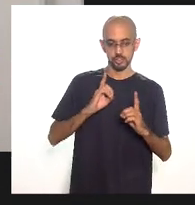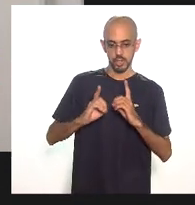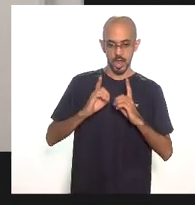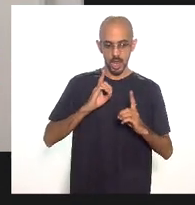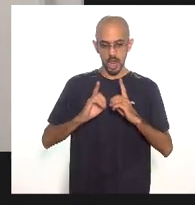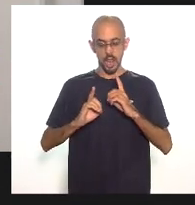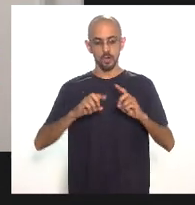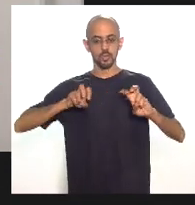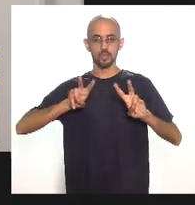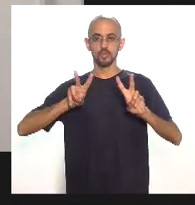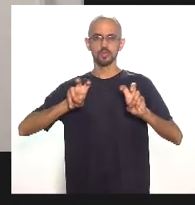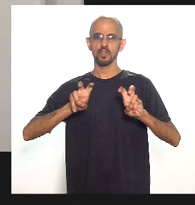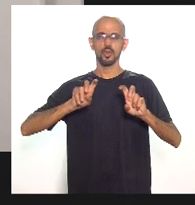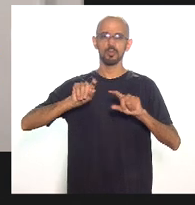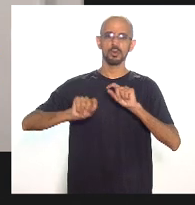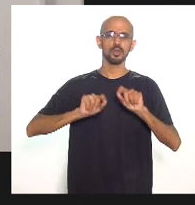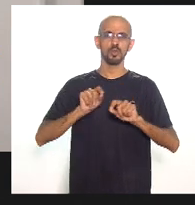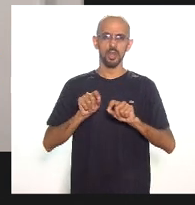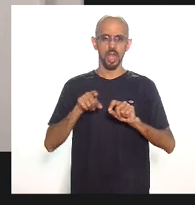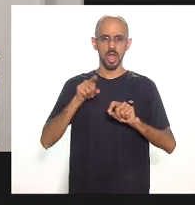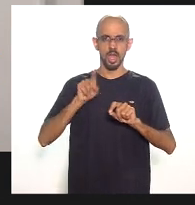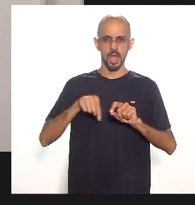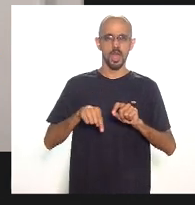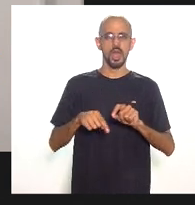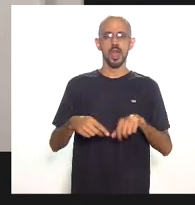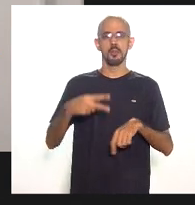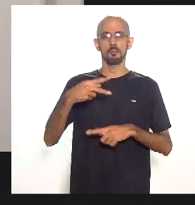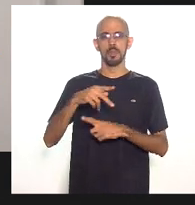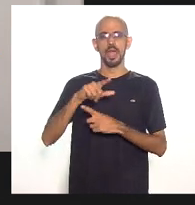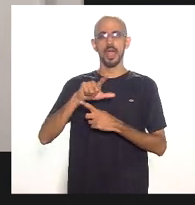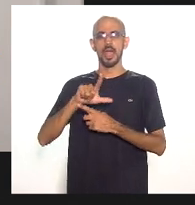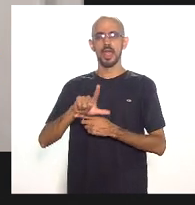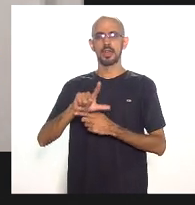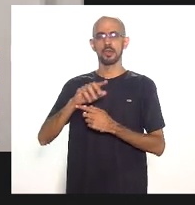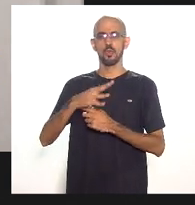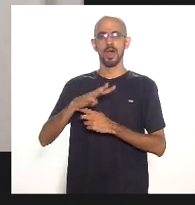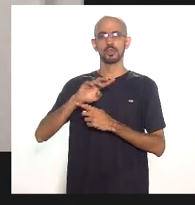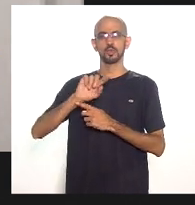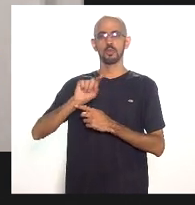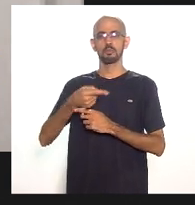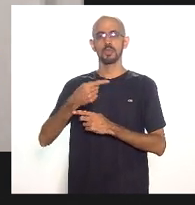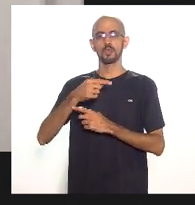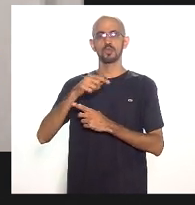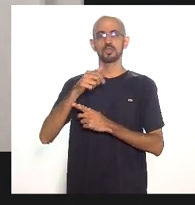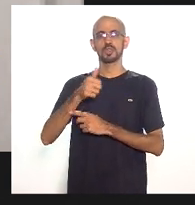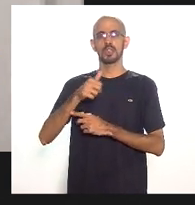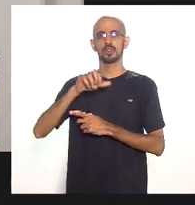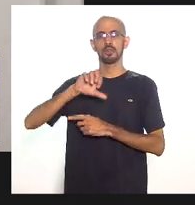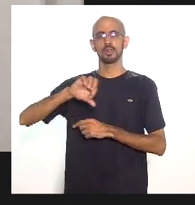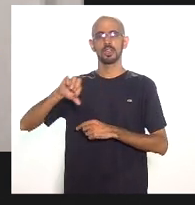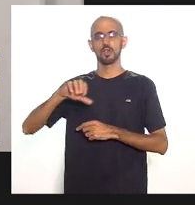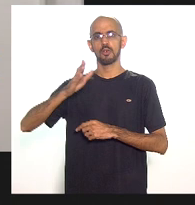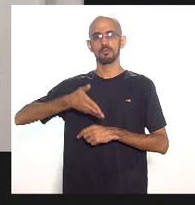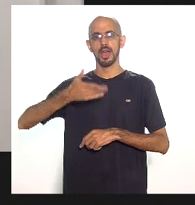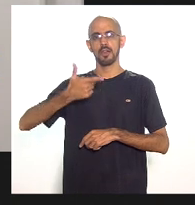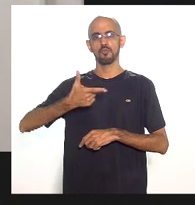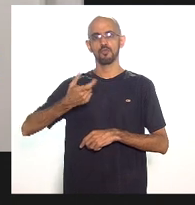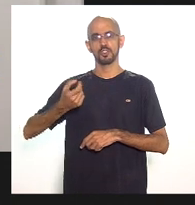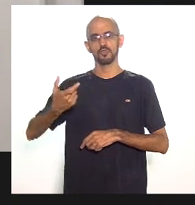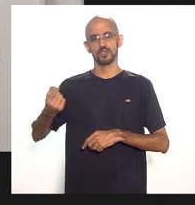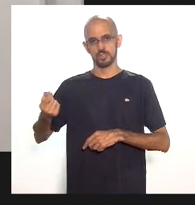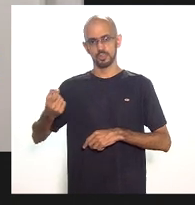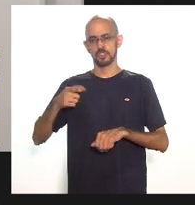a respeito da PL 4.199 de 2020, que